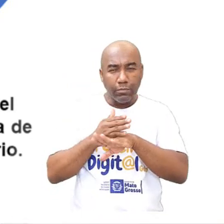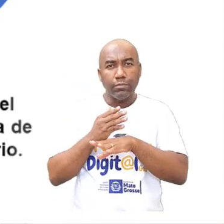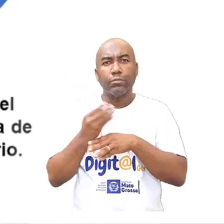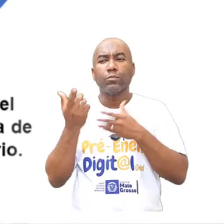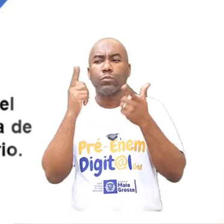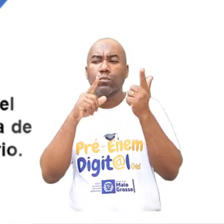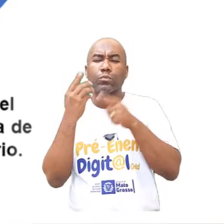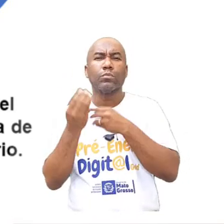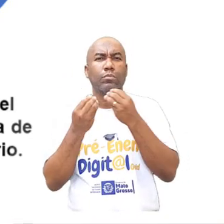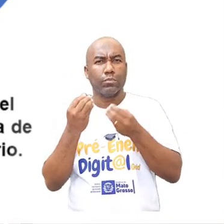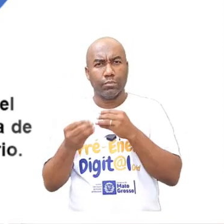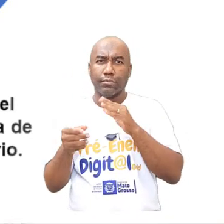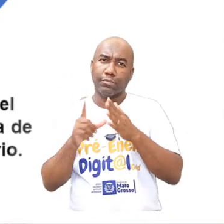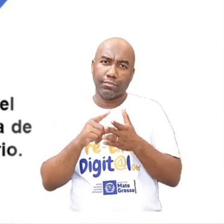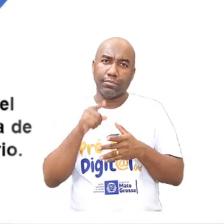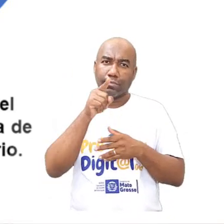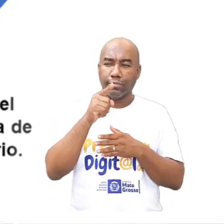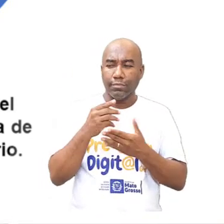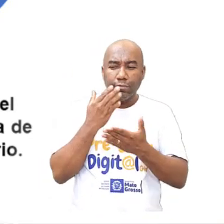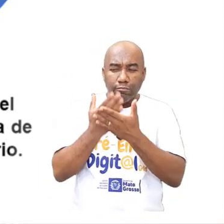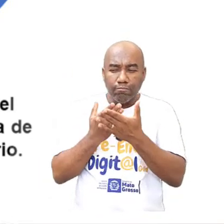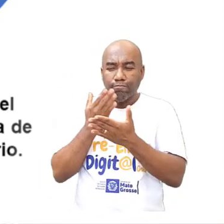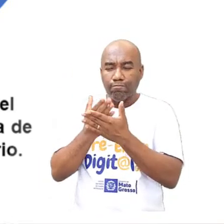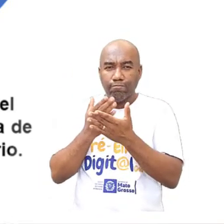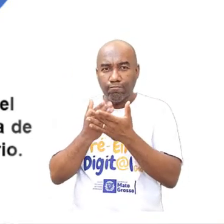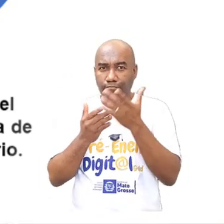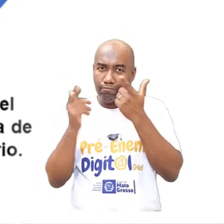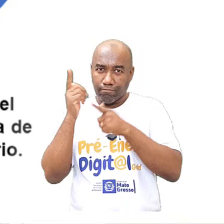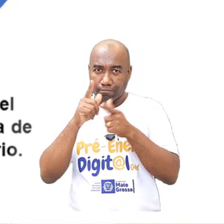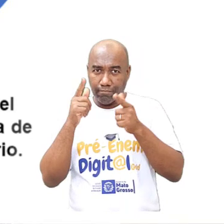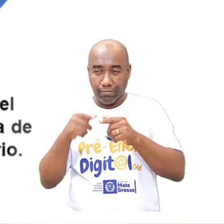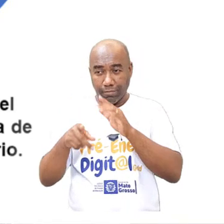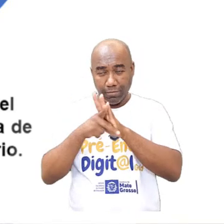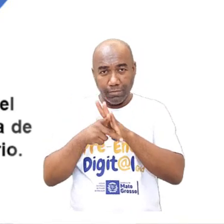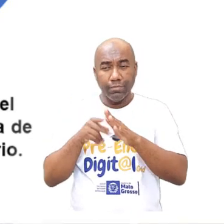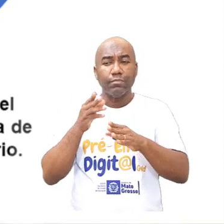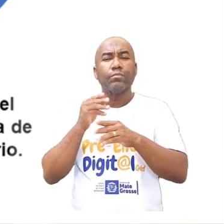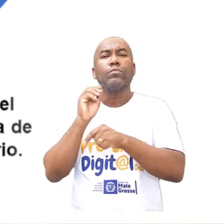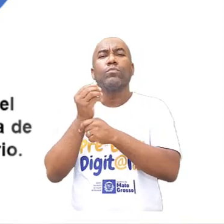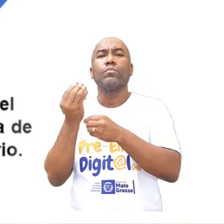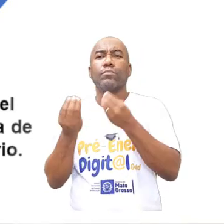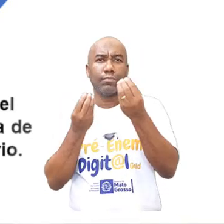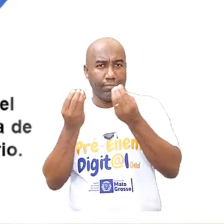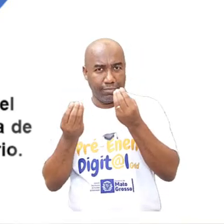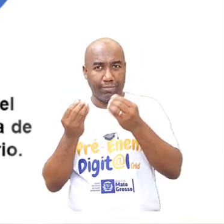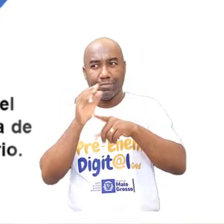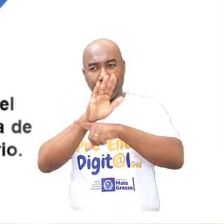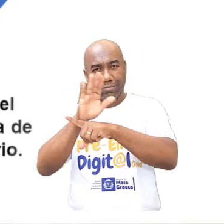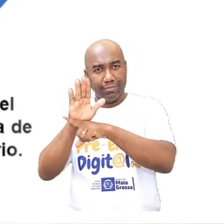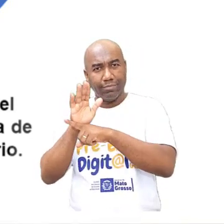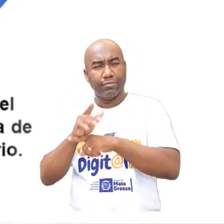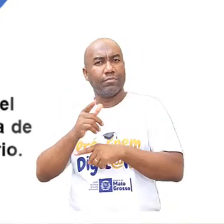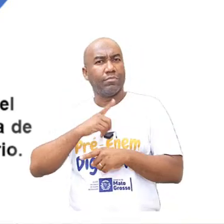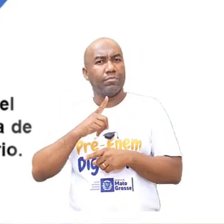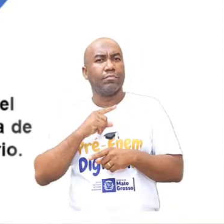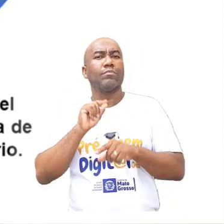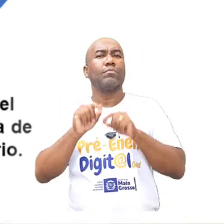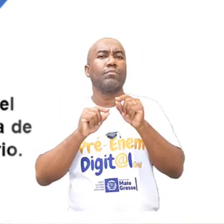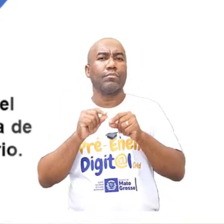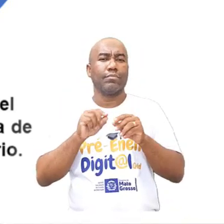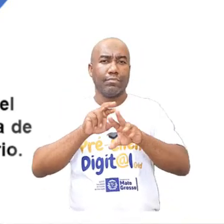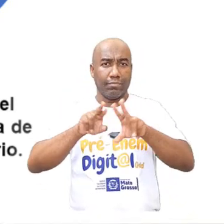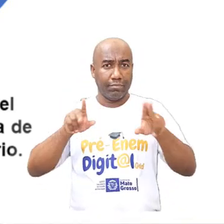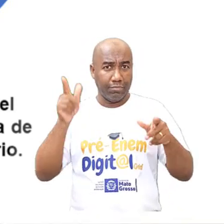vocês. Após você terminar toda a sua proposta de intervenção, é muito importante que você encerre o